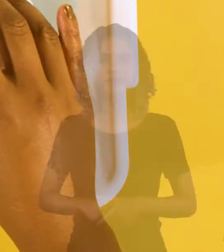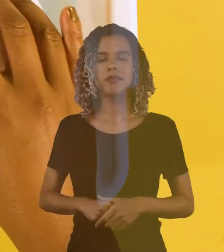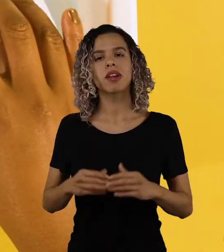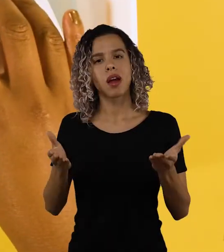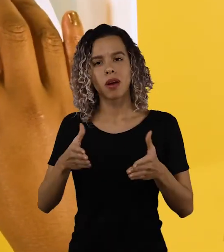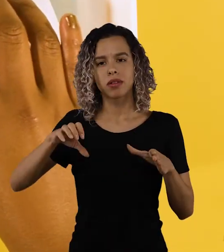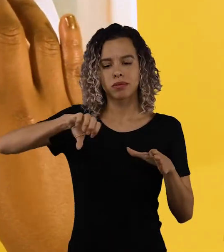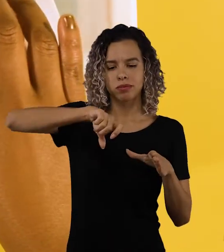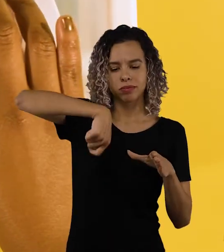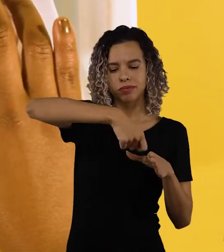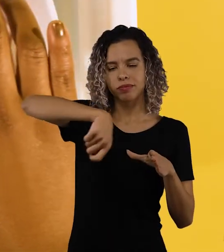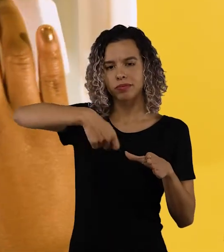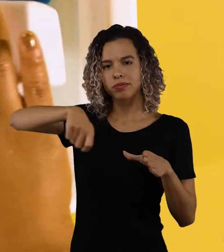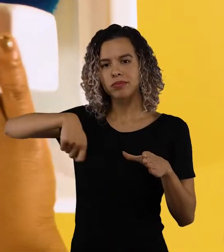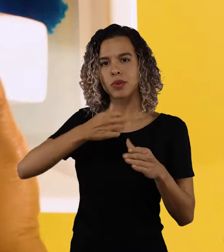Aí sim,